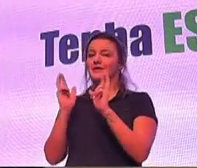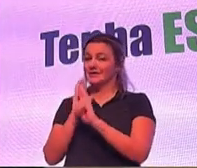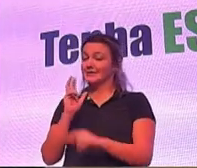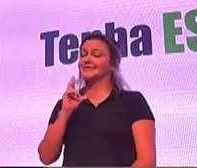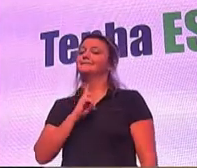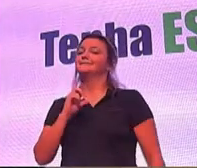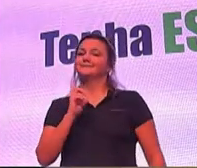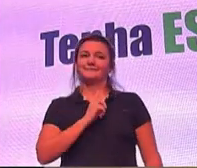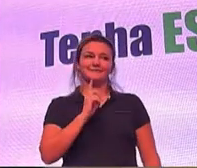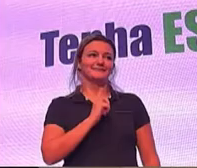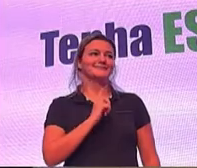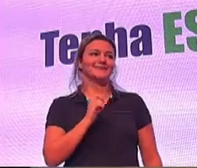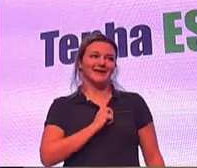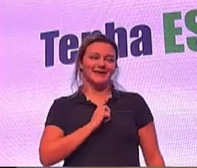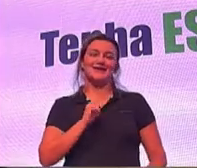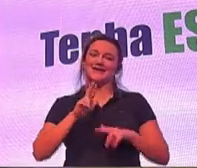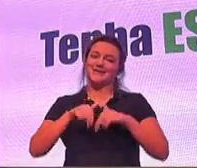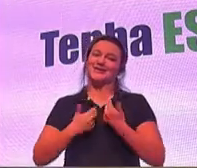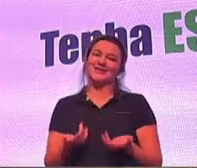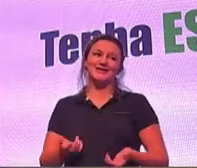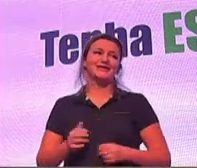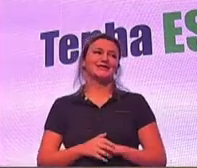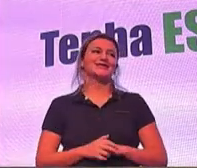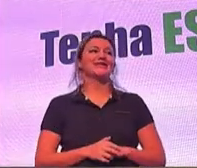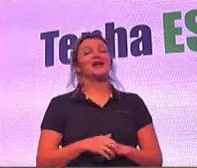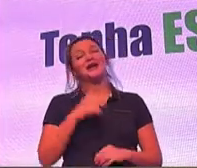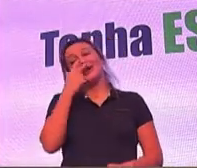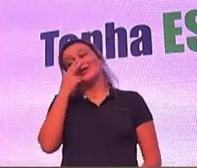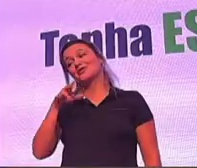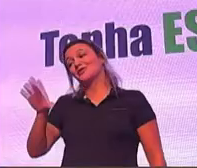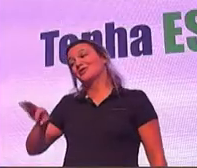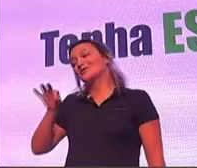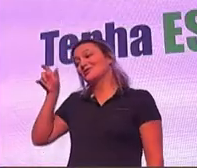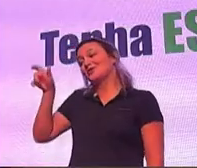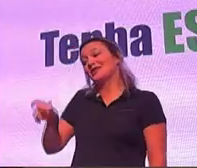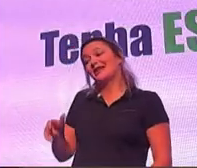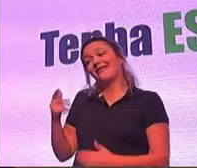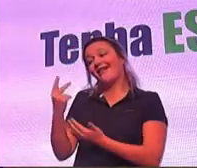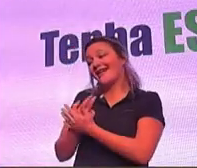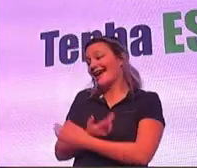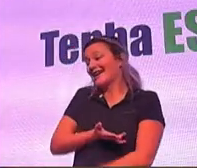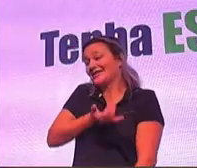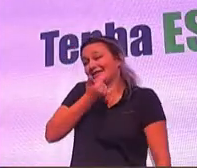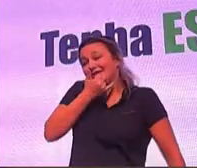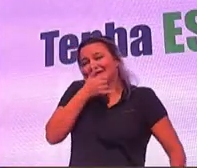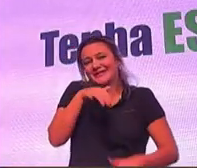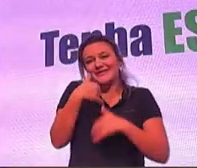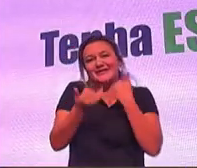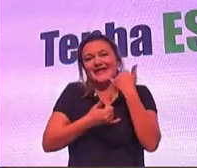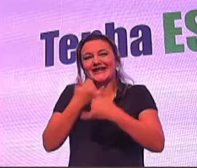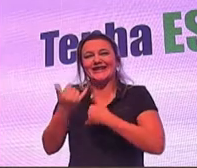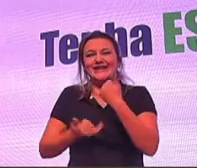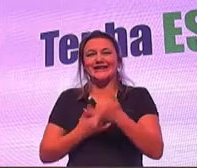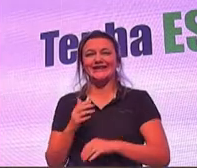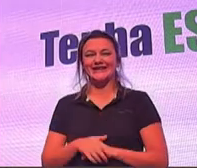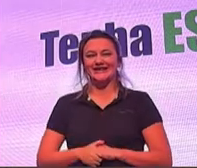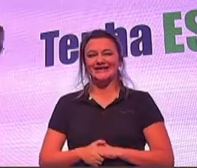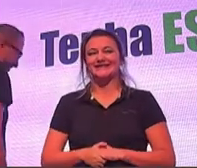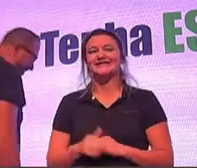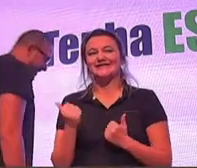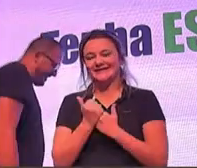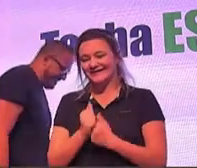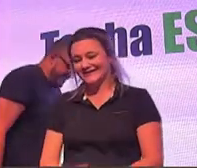negligência. Entendi. Talvez eu tenha escolhido a pessoa errada aqui. Deixa eu passar aqui. Não, brincadeira. Gil, é o seguinte,